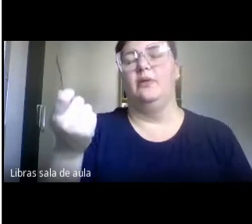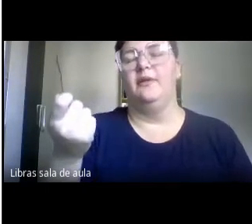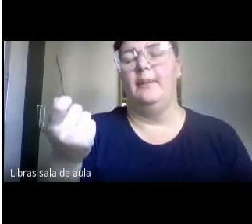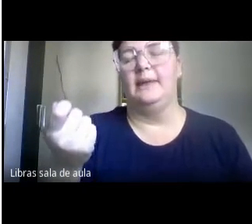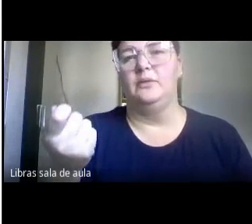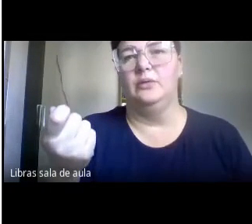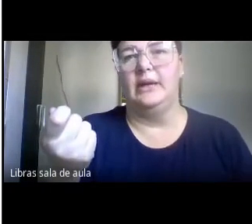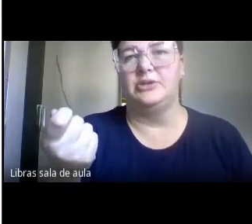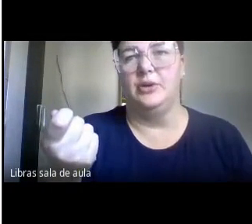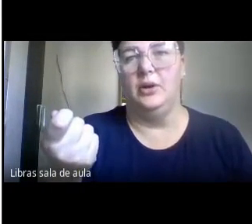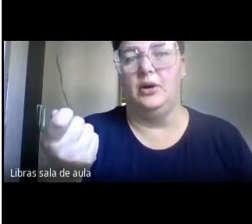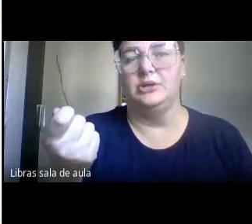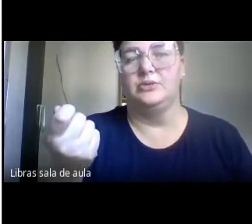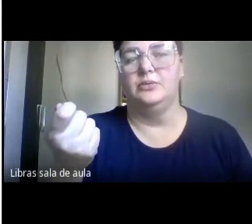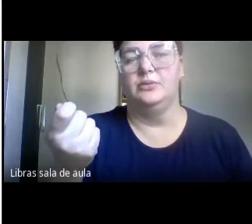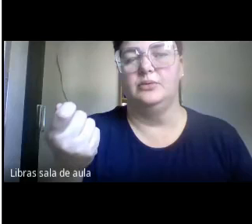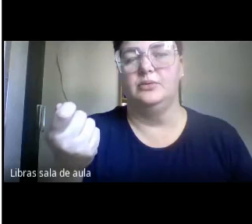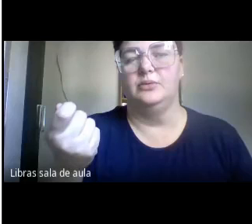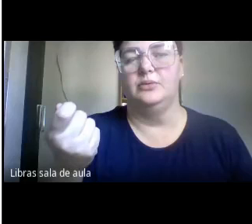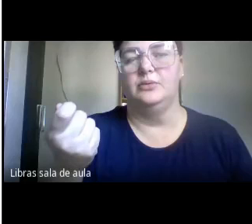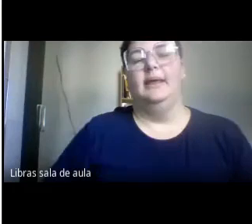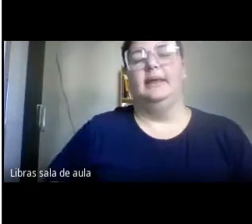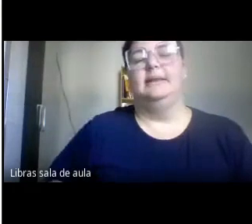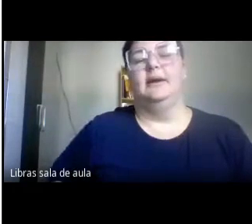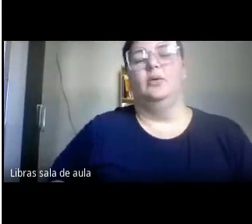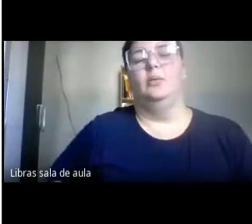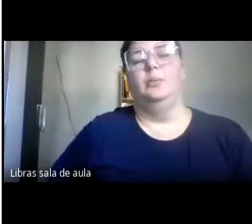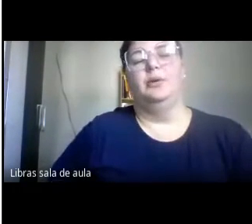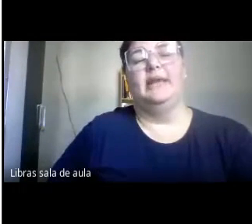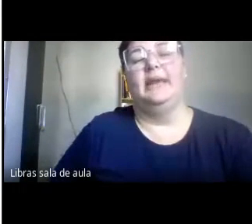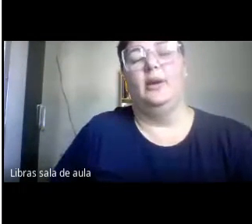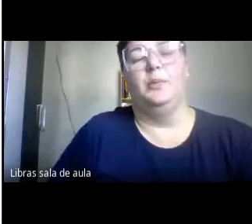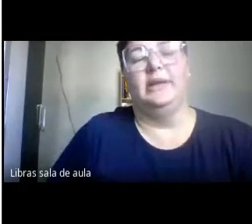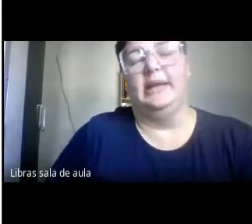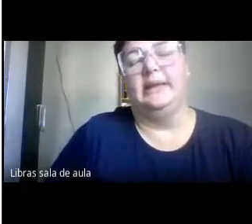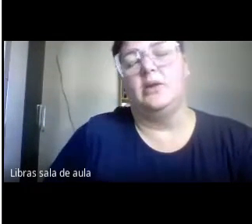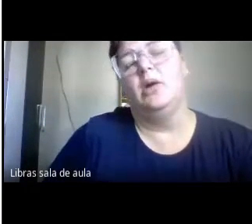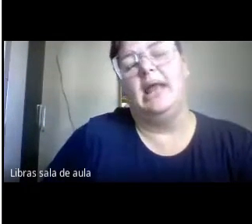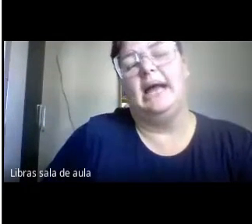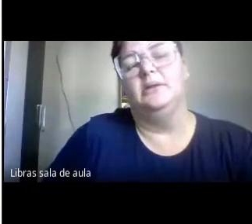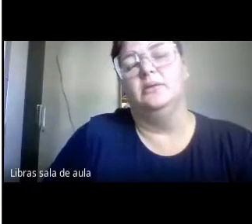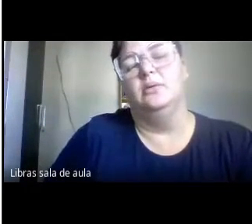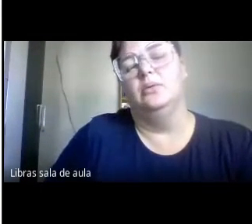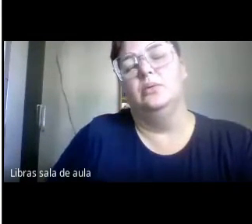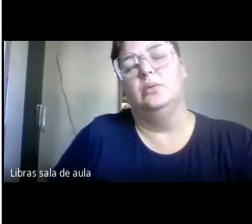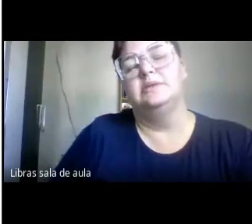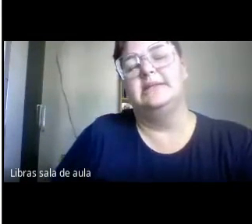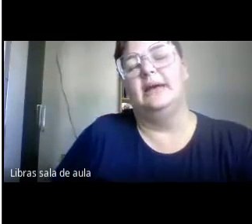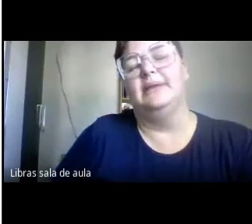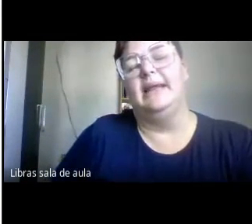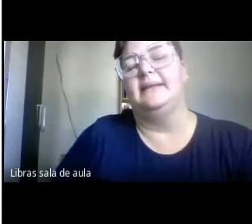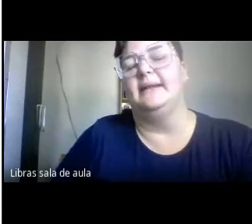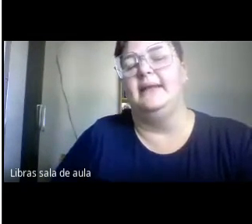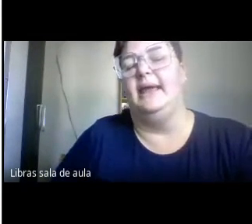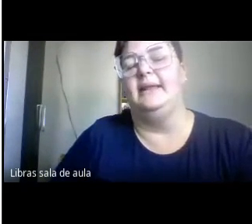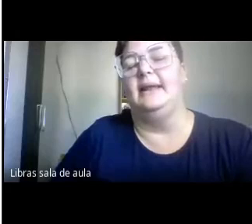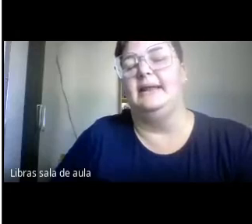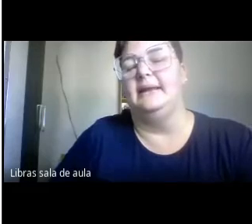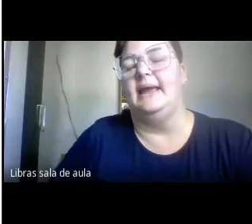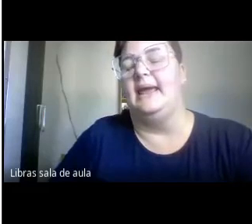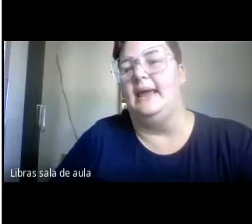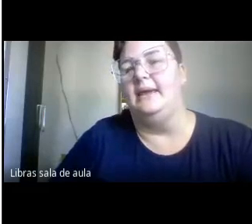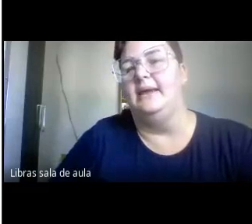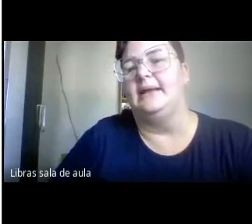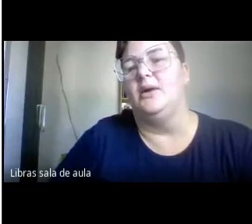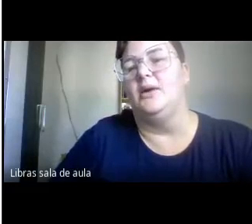do alfabeto no datilológico, né? Então, eu poderia ter colado o sinal da letra D, da